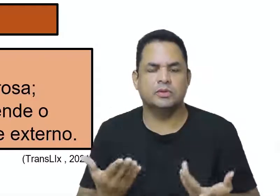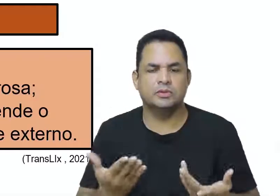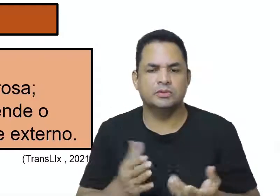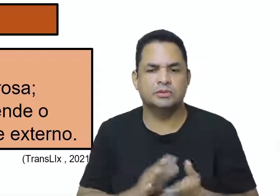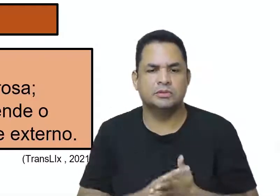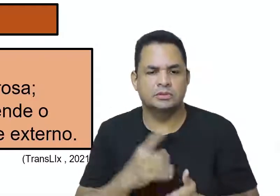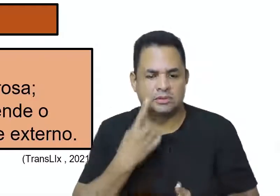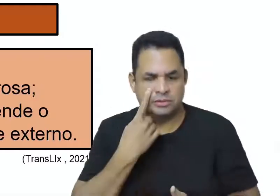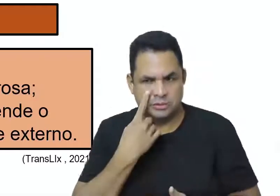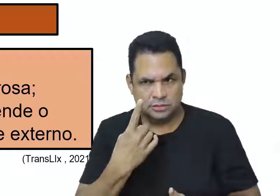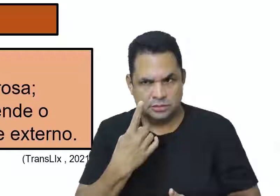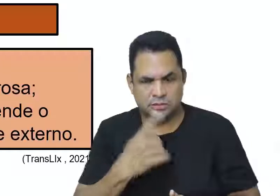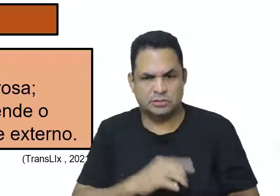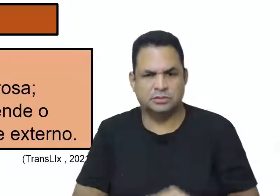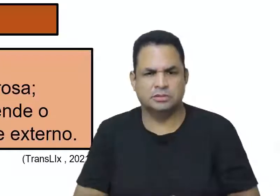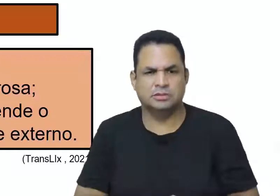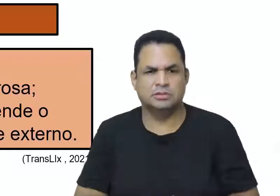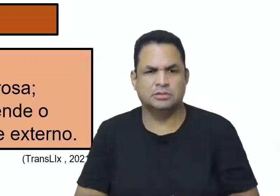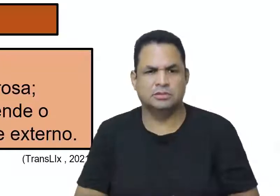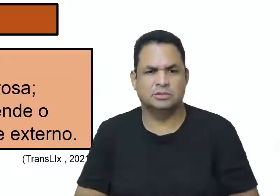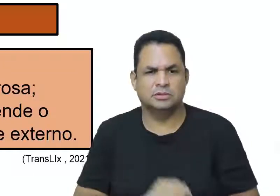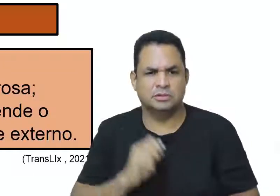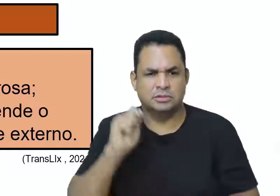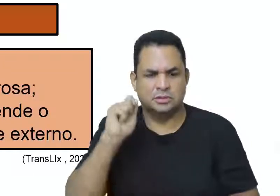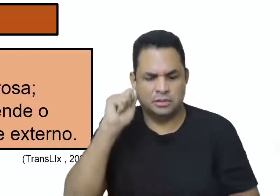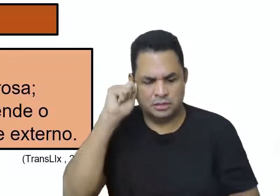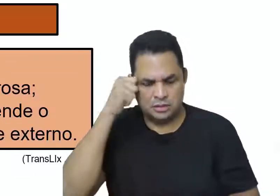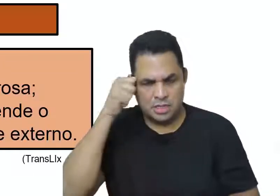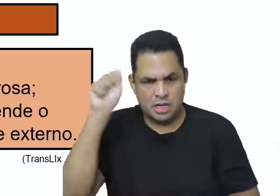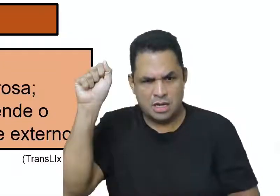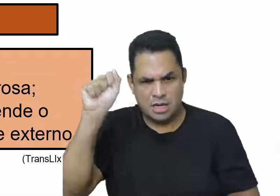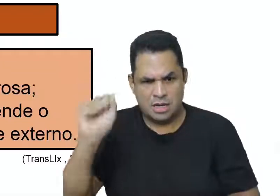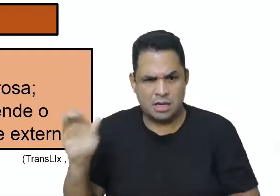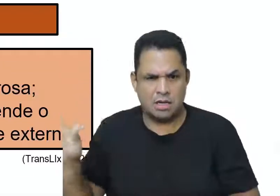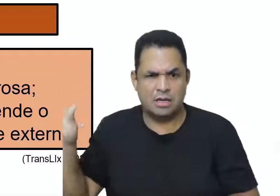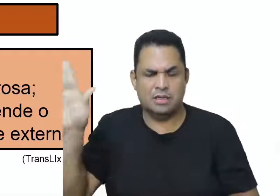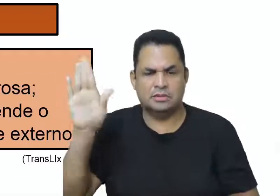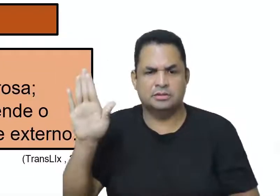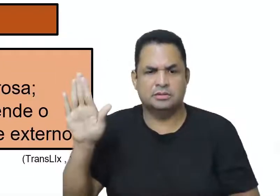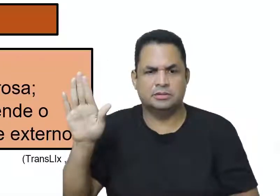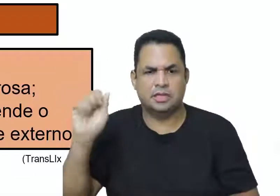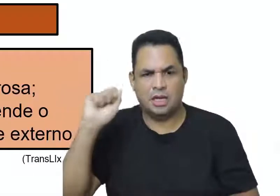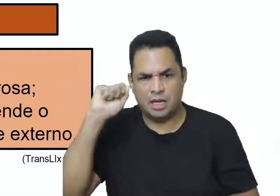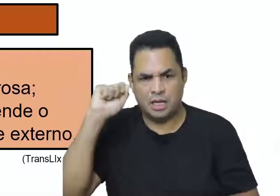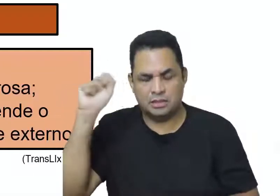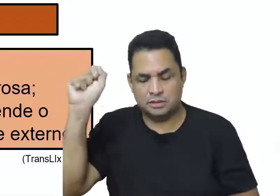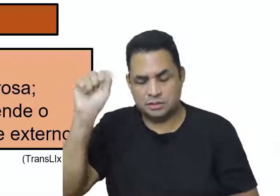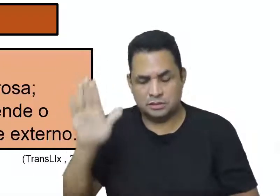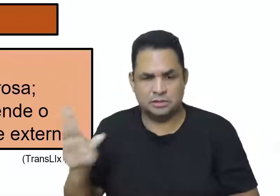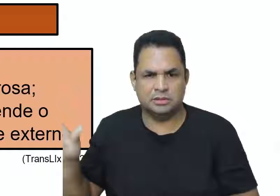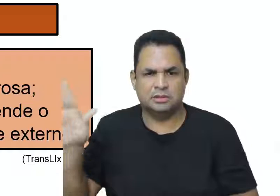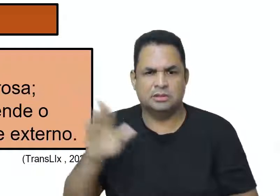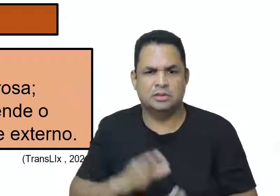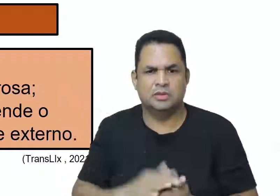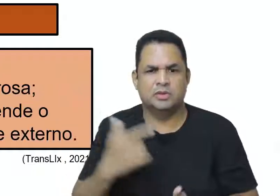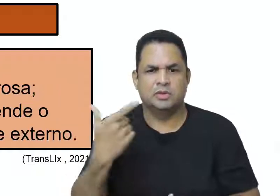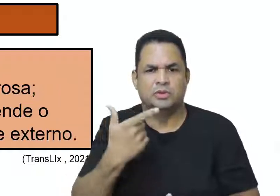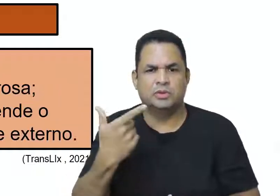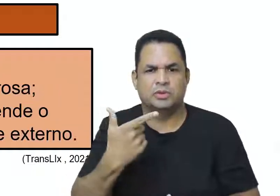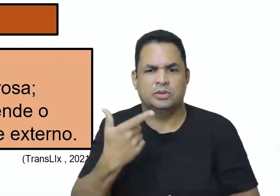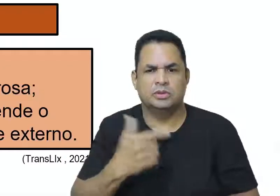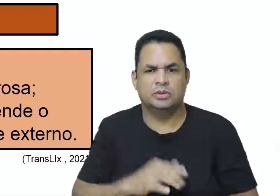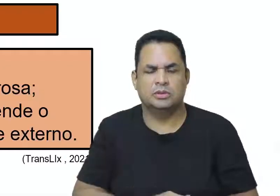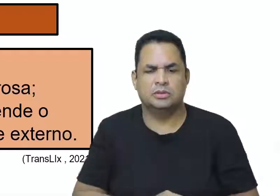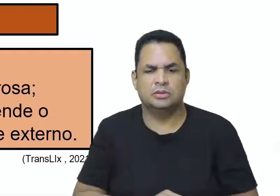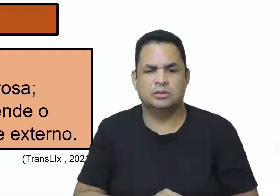geral em termos de continente, a Ásia é o segundo maior gerador de quê? De população numerosa, de produção que atende